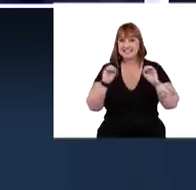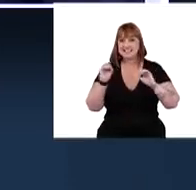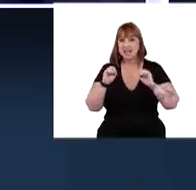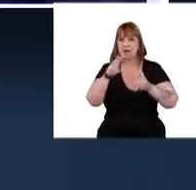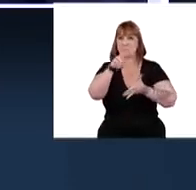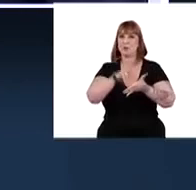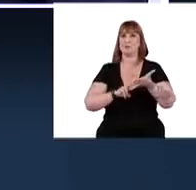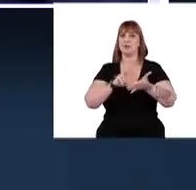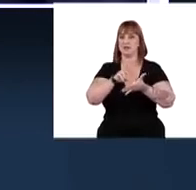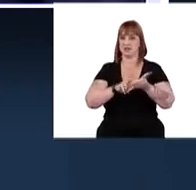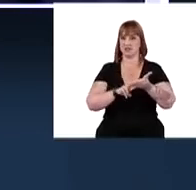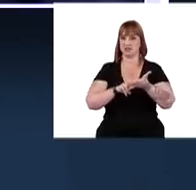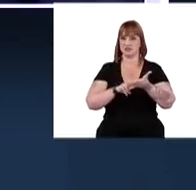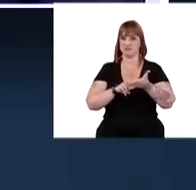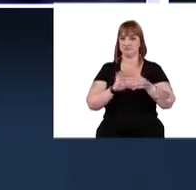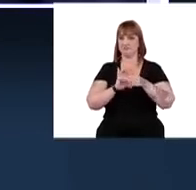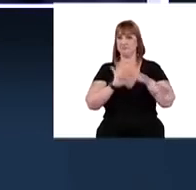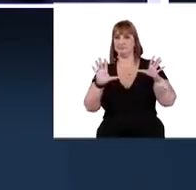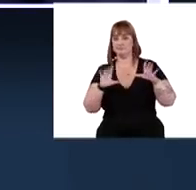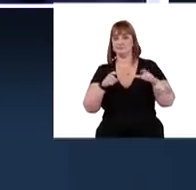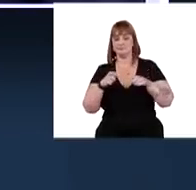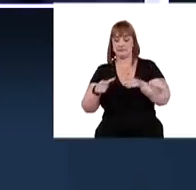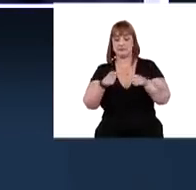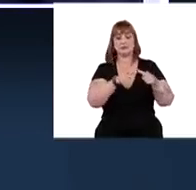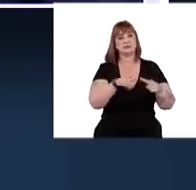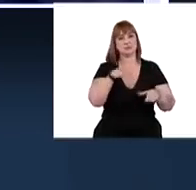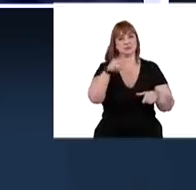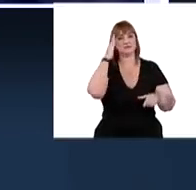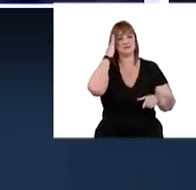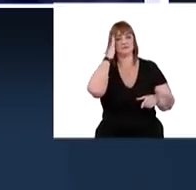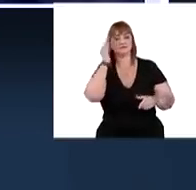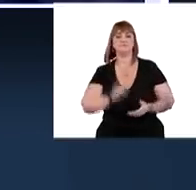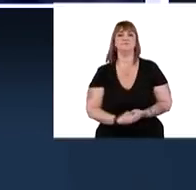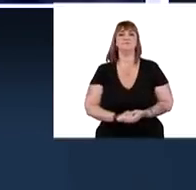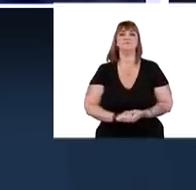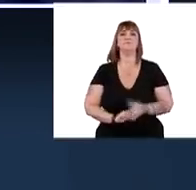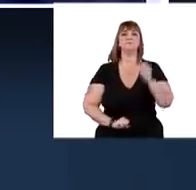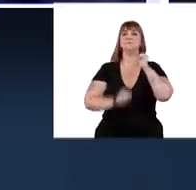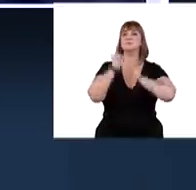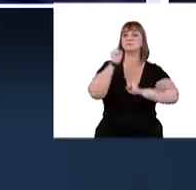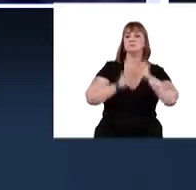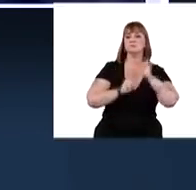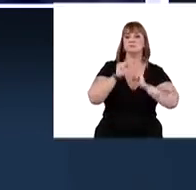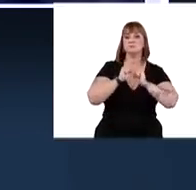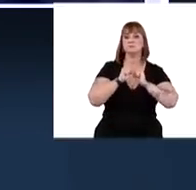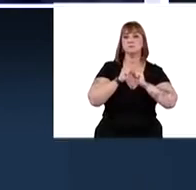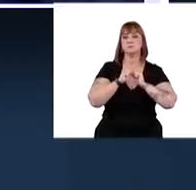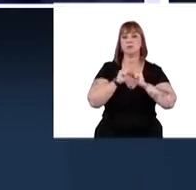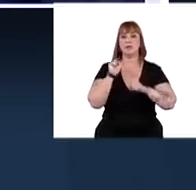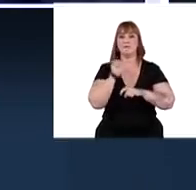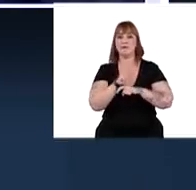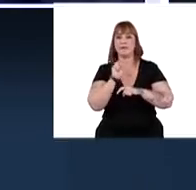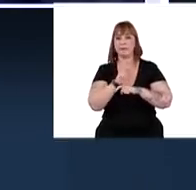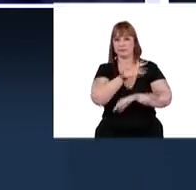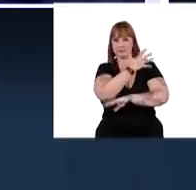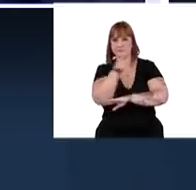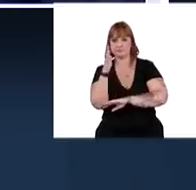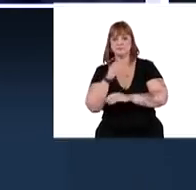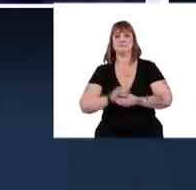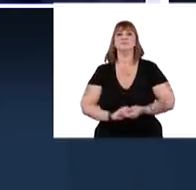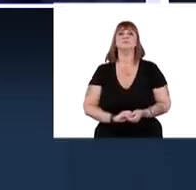que vão para esses setores. Para você ter uma ideia, as empresas de agrotóxico, elas